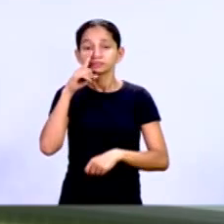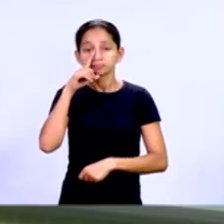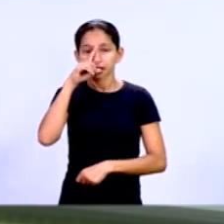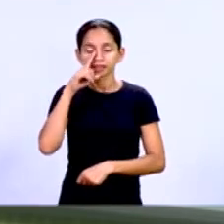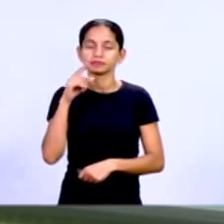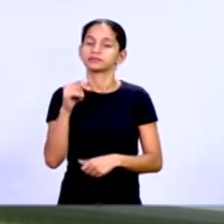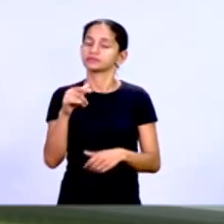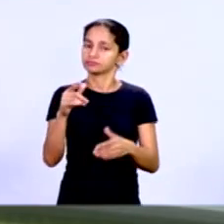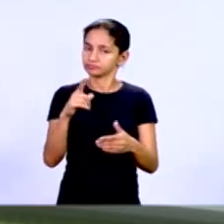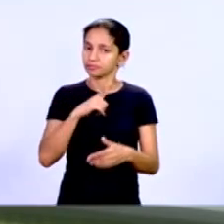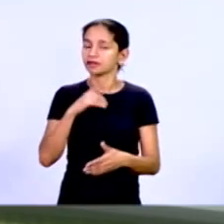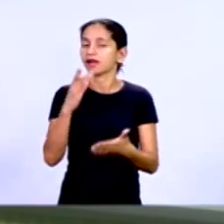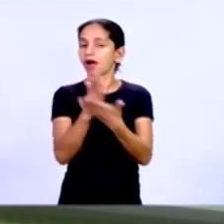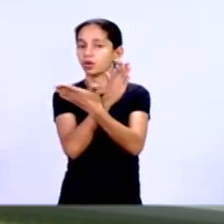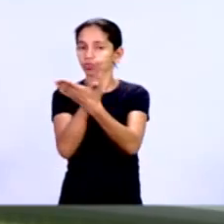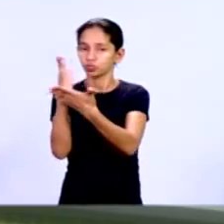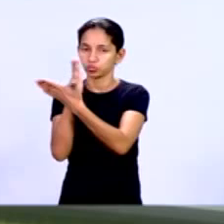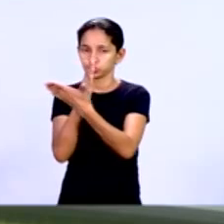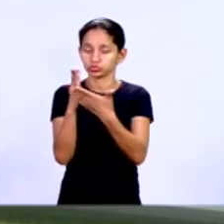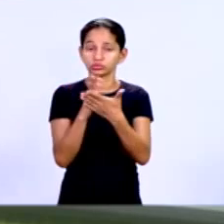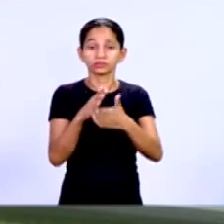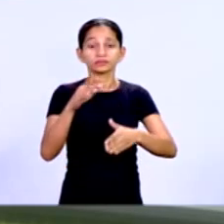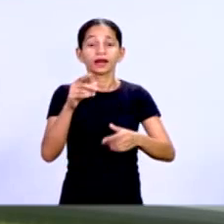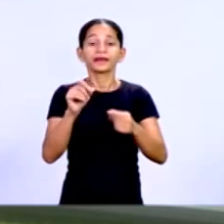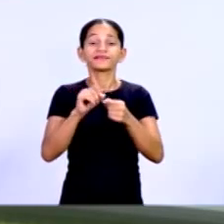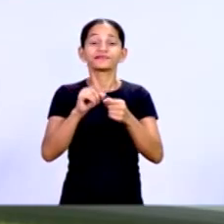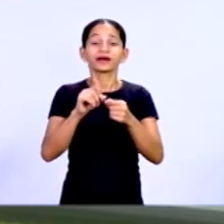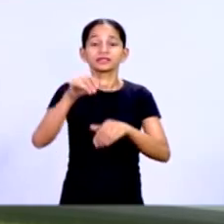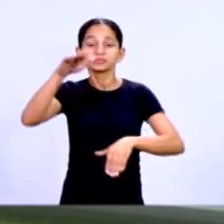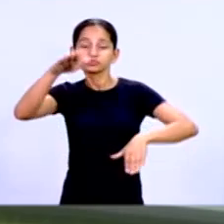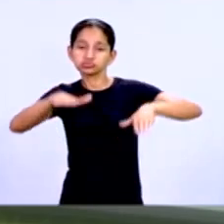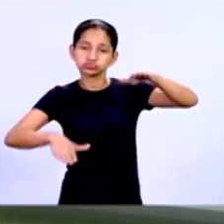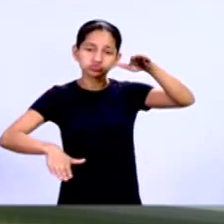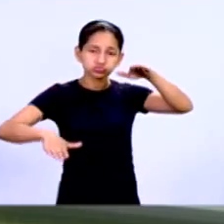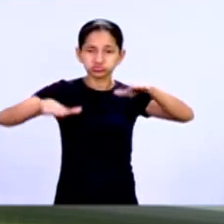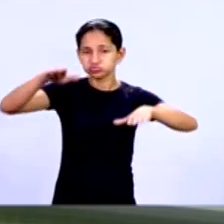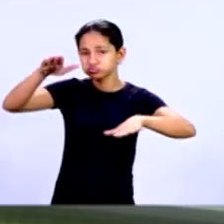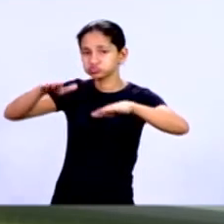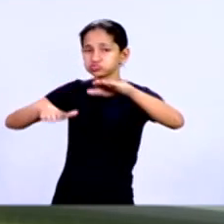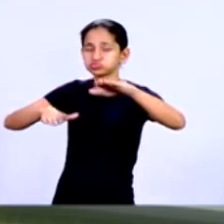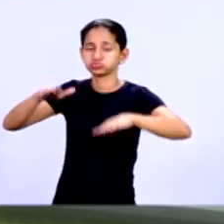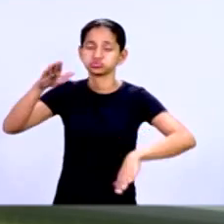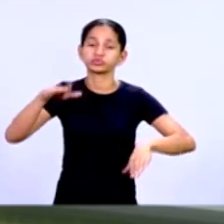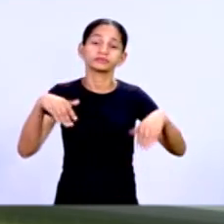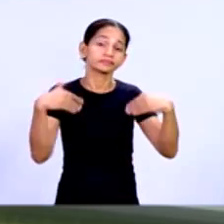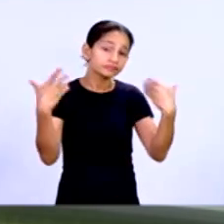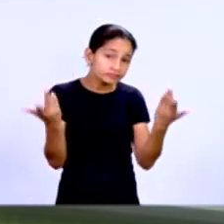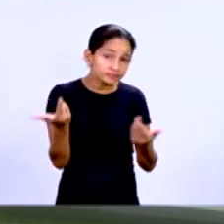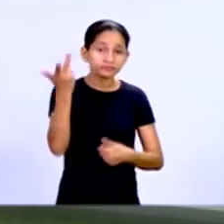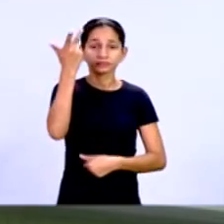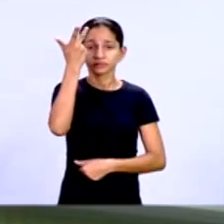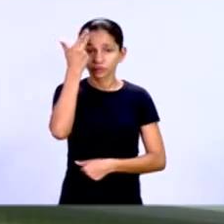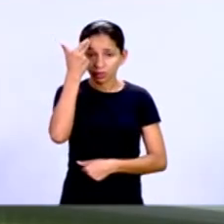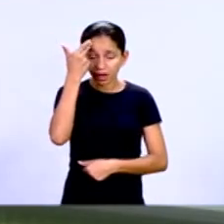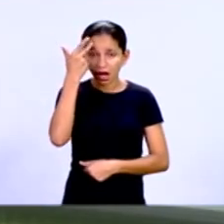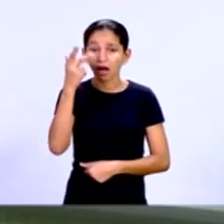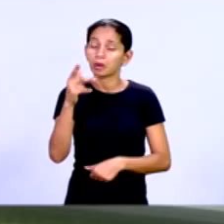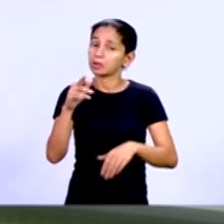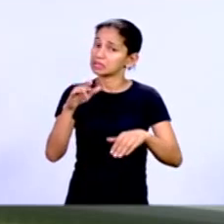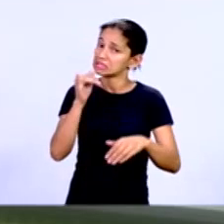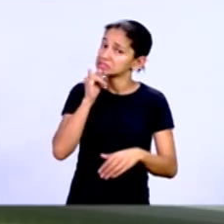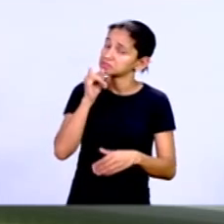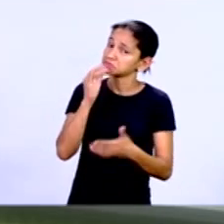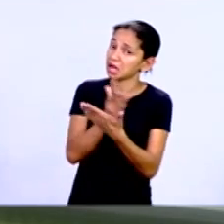conta disso, existe uma oscilação na área de investimento de mercado. Então, os investidores tiram dinheiro